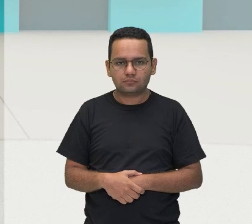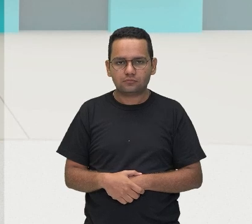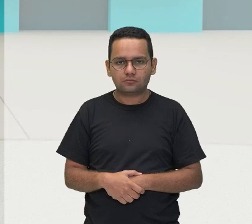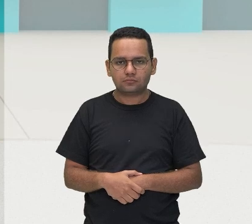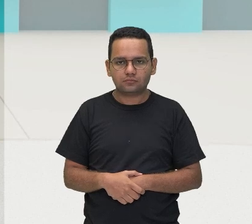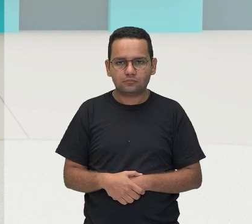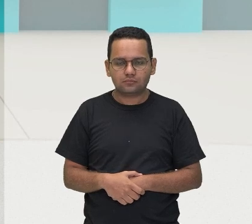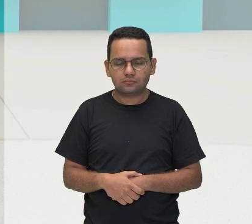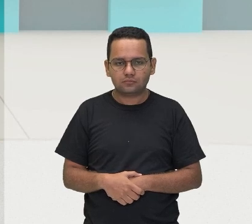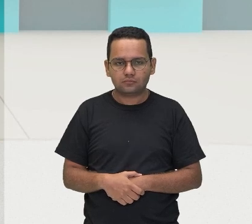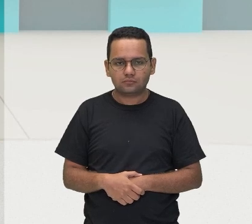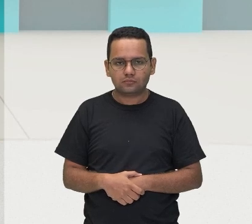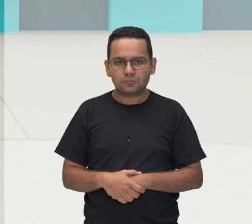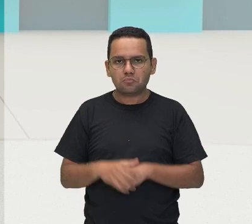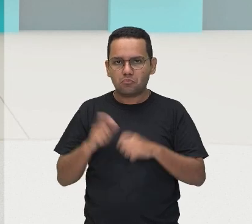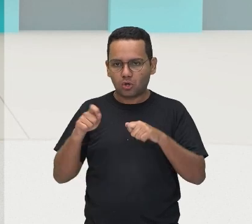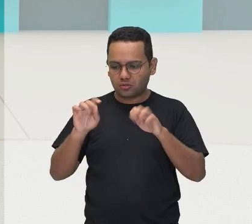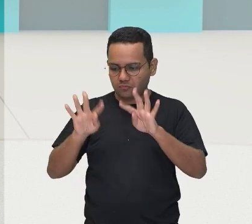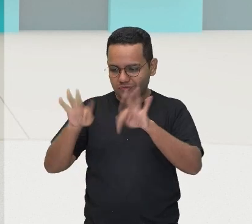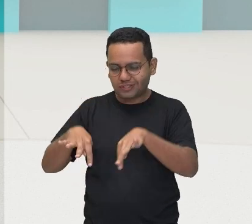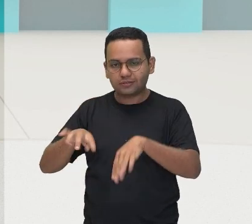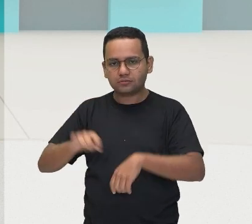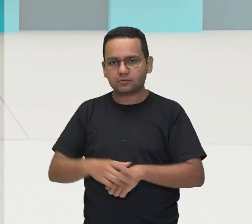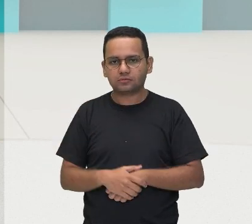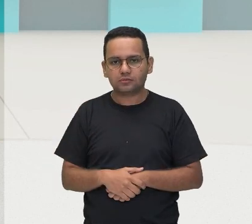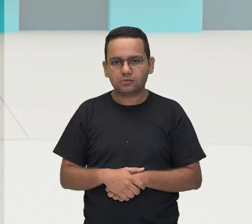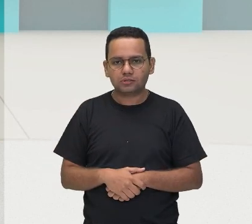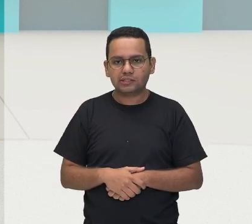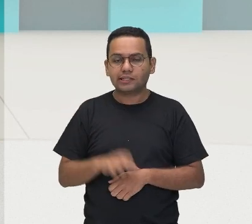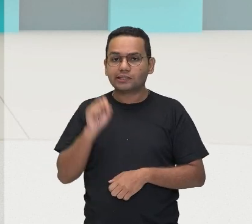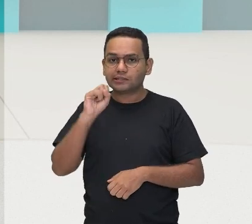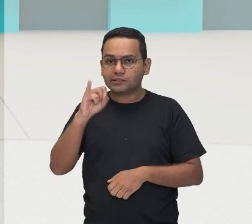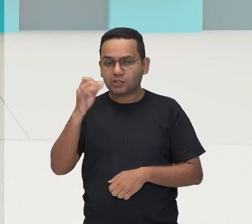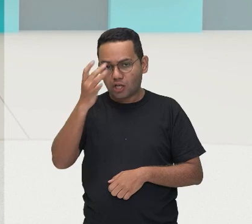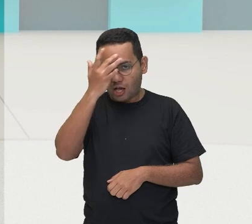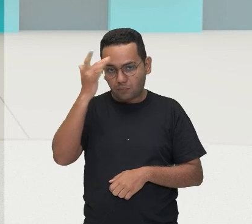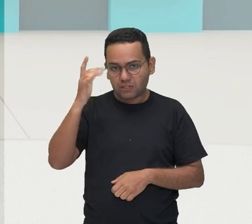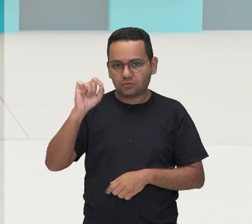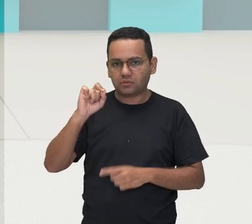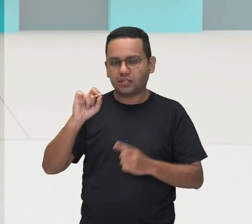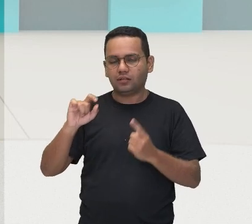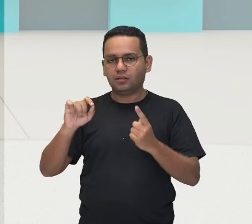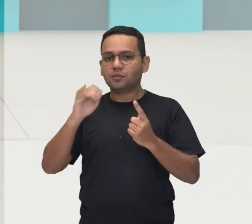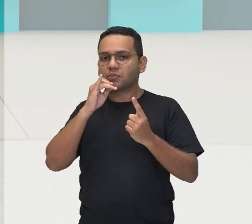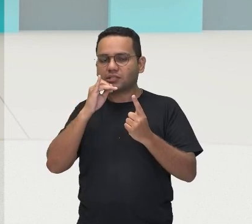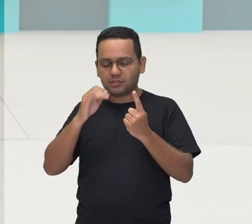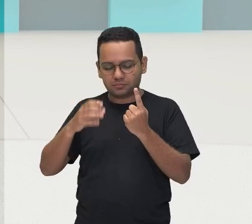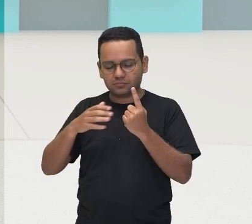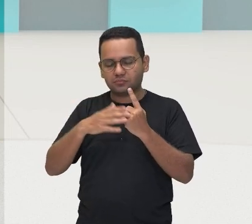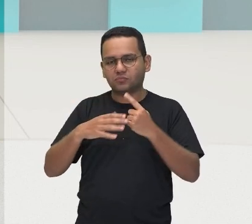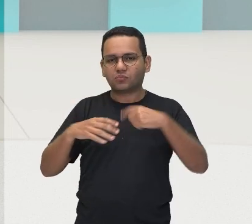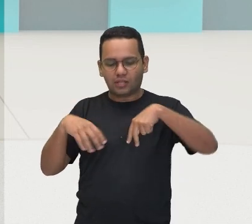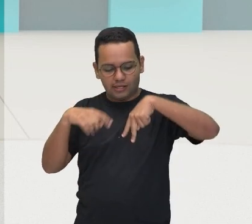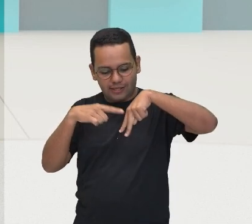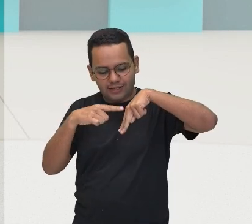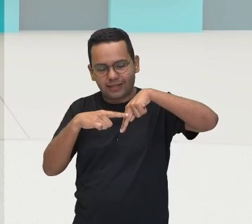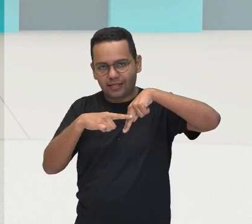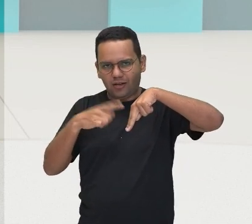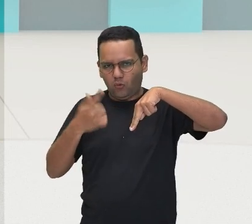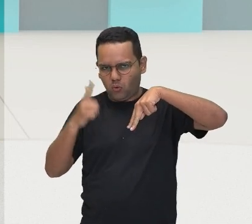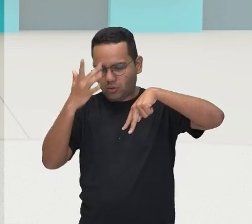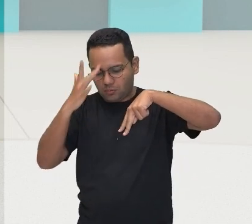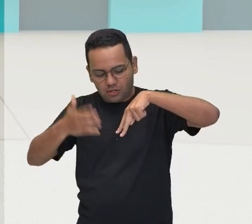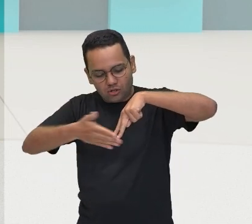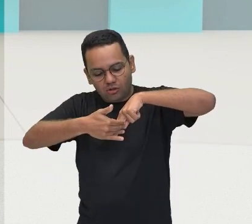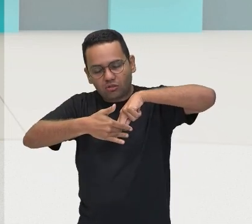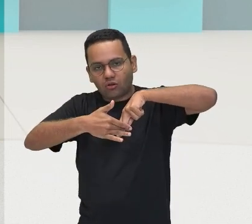dos lutadores toquem a mão atrás do joelho do oponente. Legal, né? Conhecer essas lutas